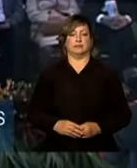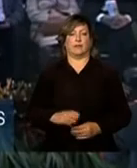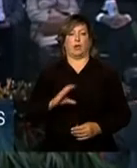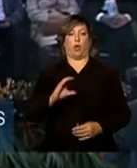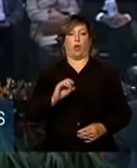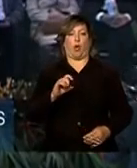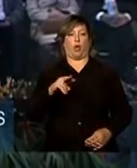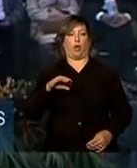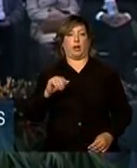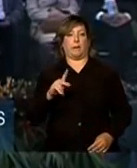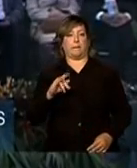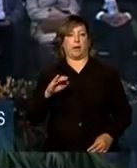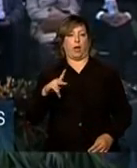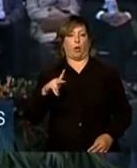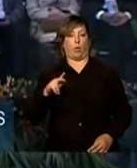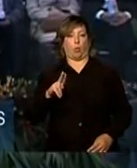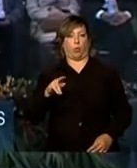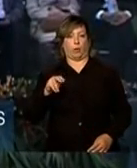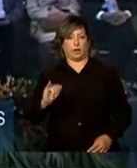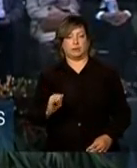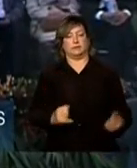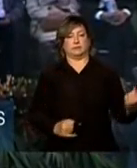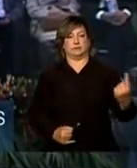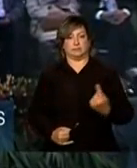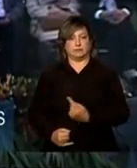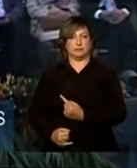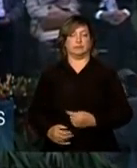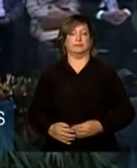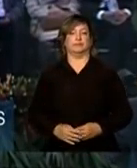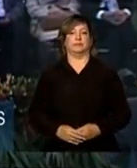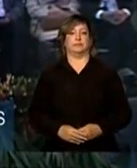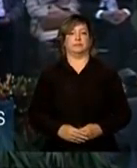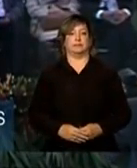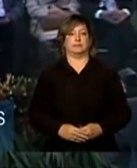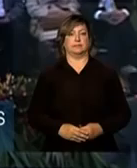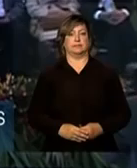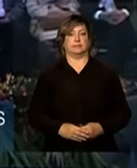Colônia do Piauí, Celino Mauro Carneiro Tapeti;